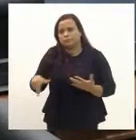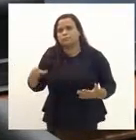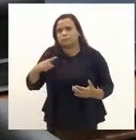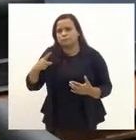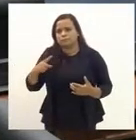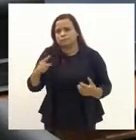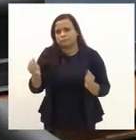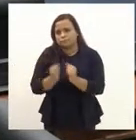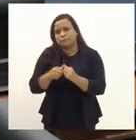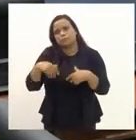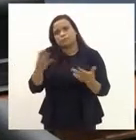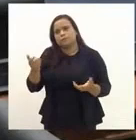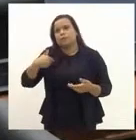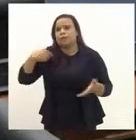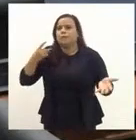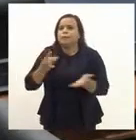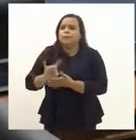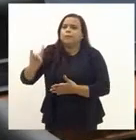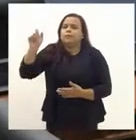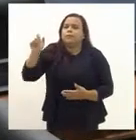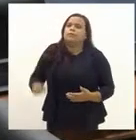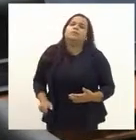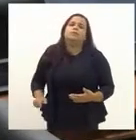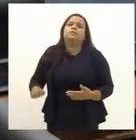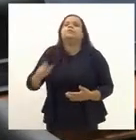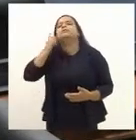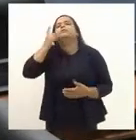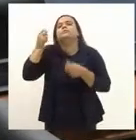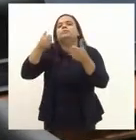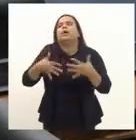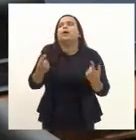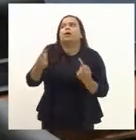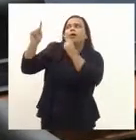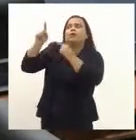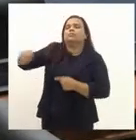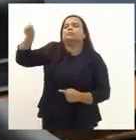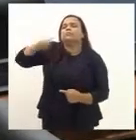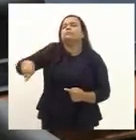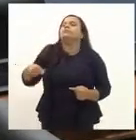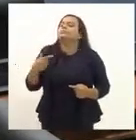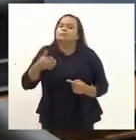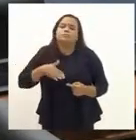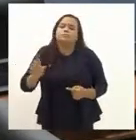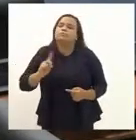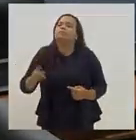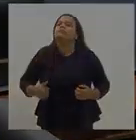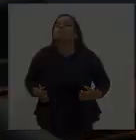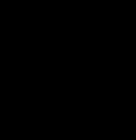então vem aqui meu repúdio a deputada antecedeu atacando essas pessoas de bem aqui no Planalto presidente